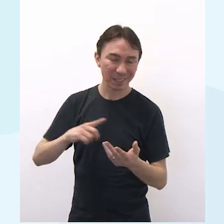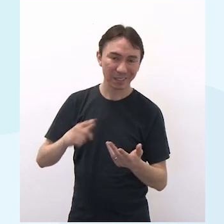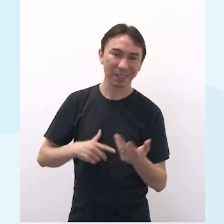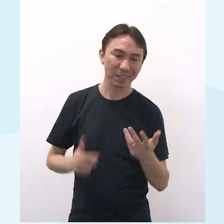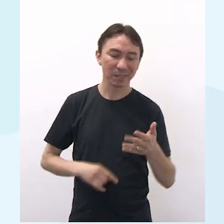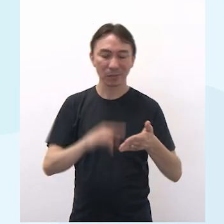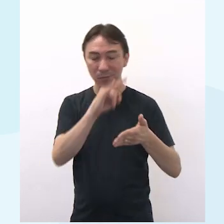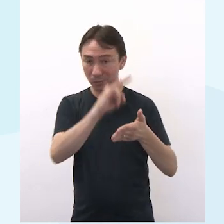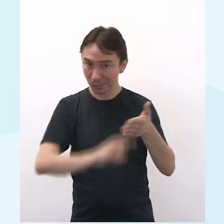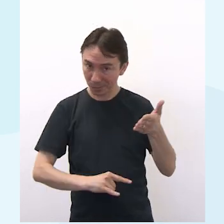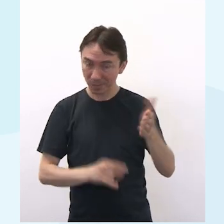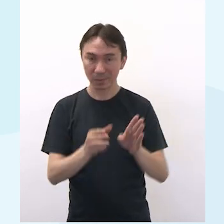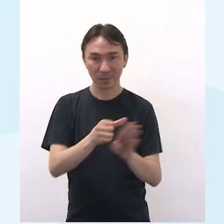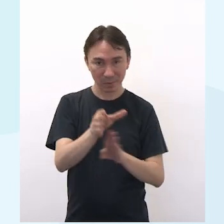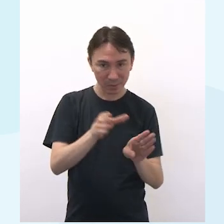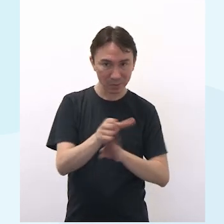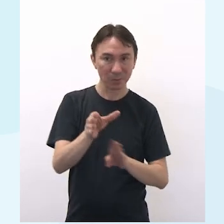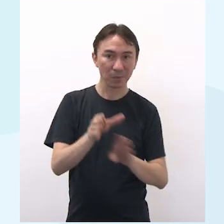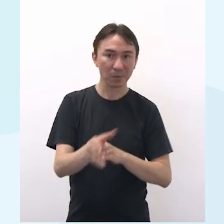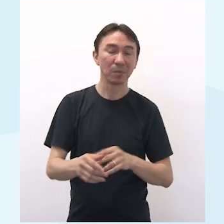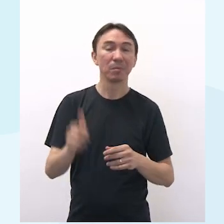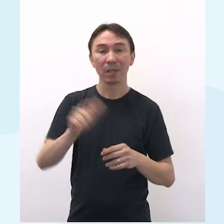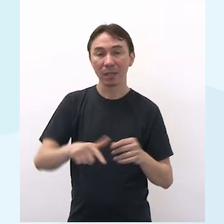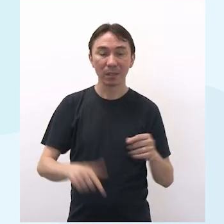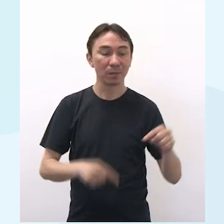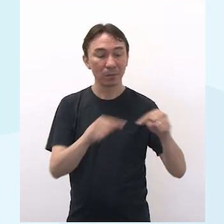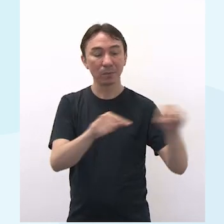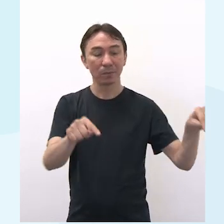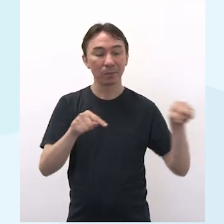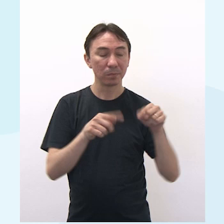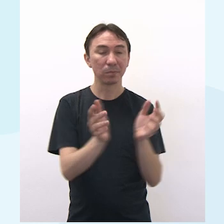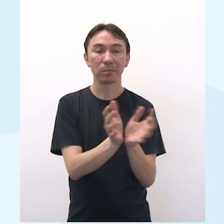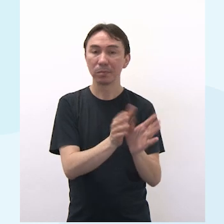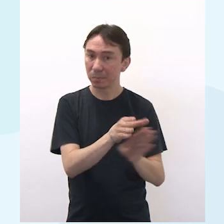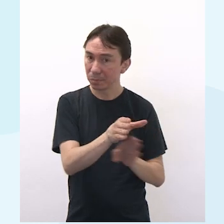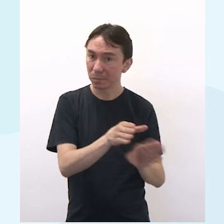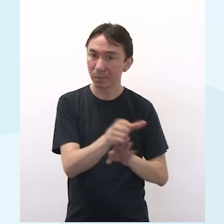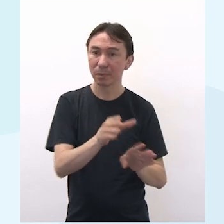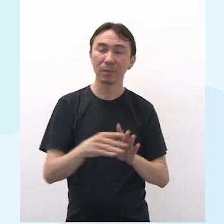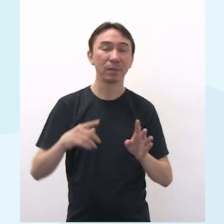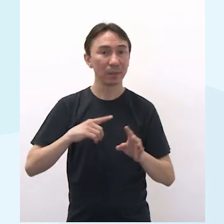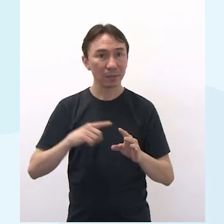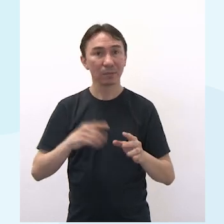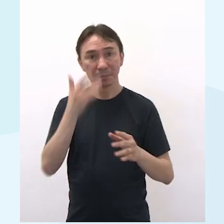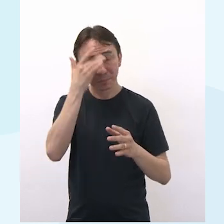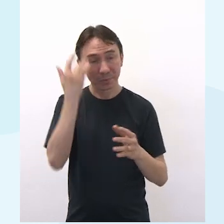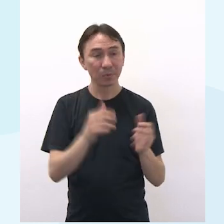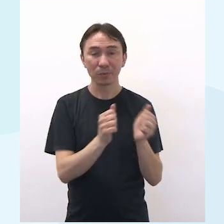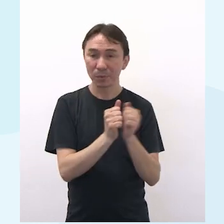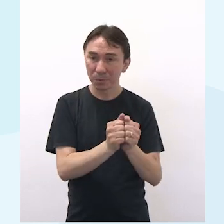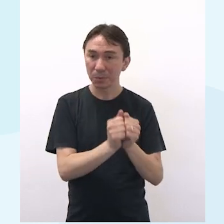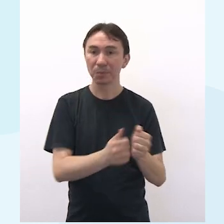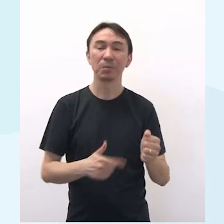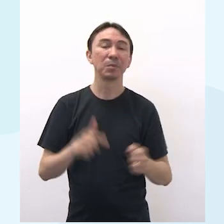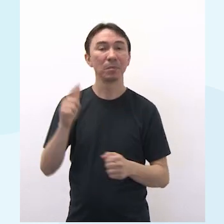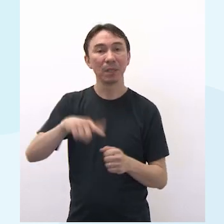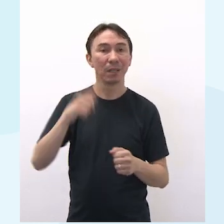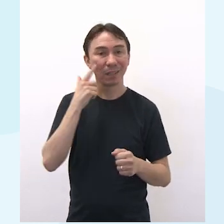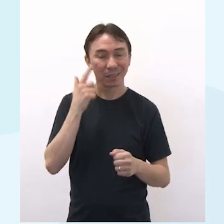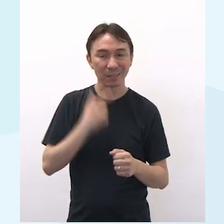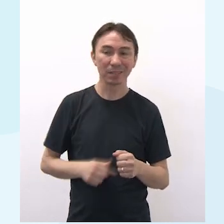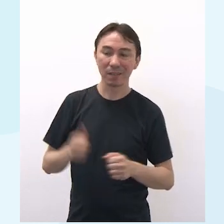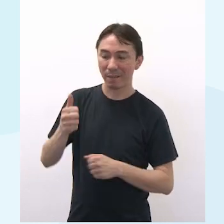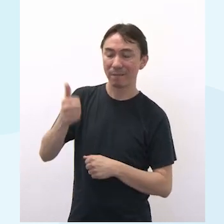orientador, o conselho de classe, né? Os atores e as suas funções, a avaliação socioemocional,